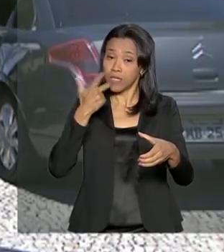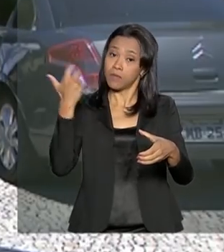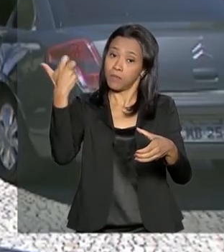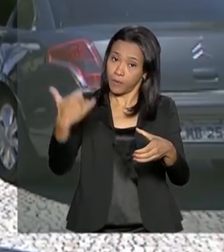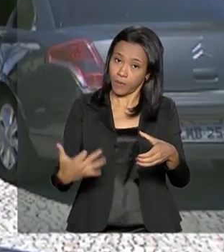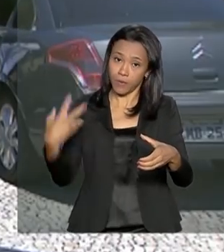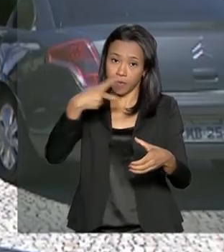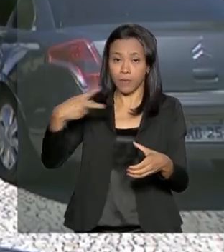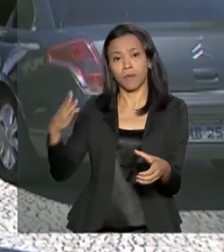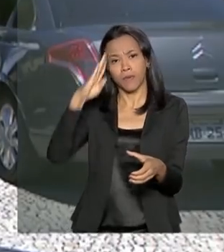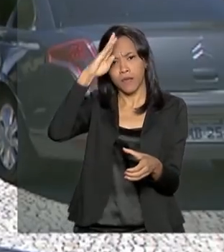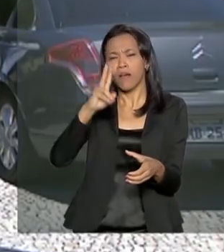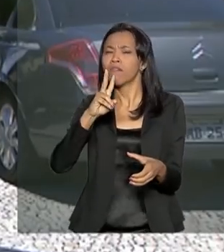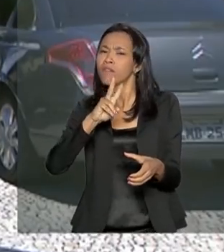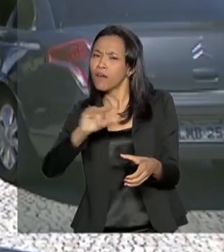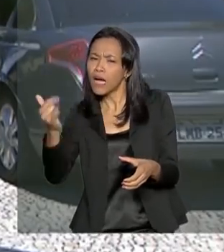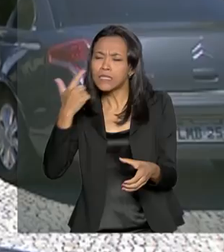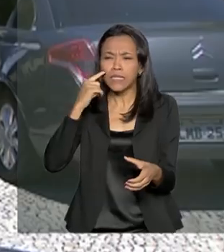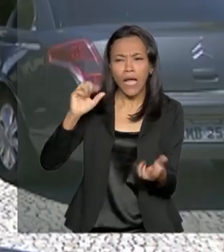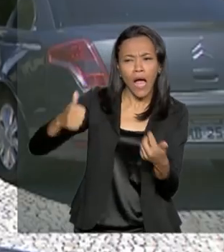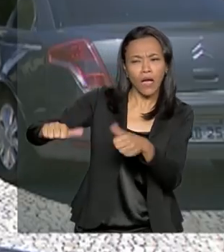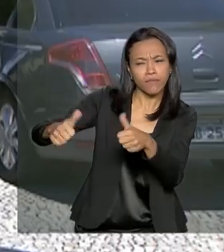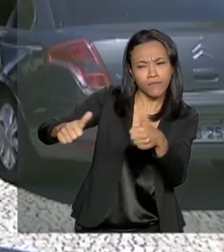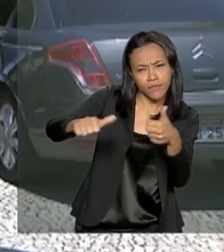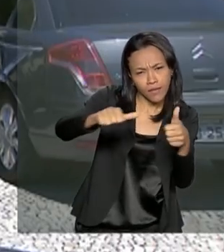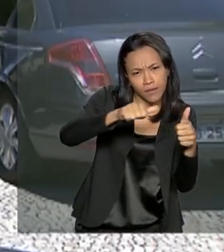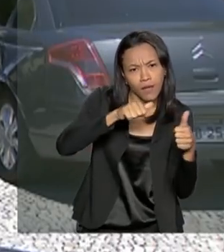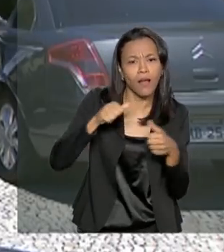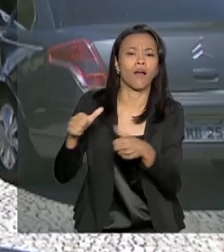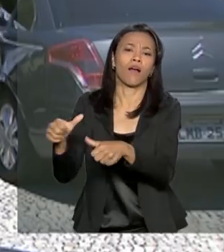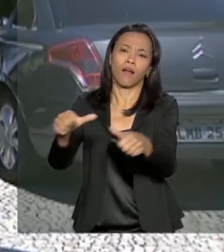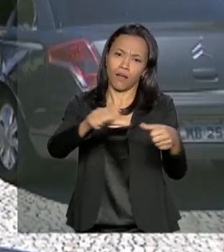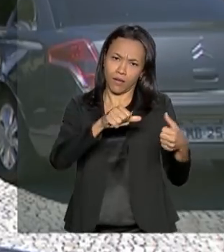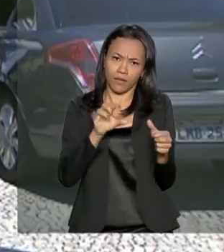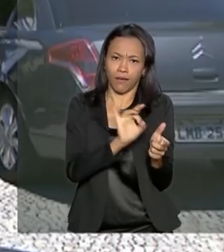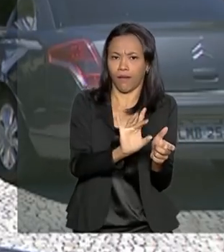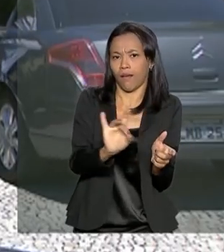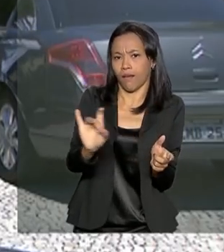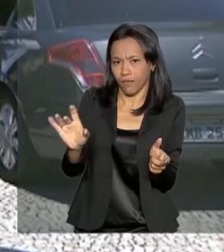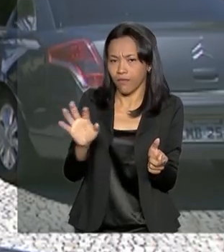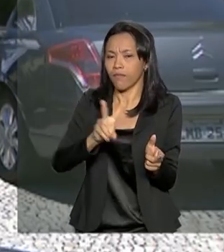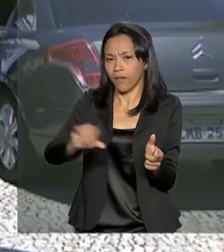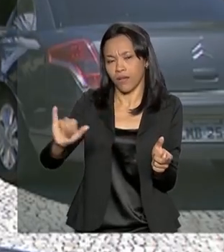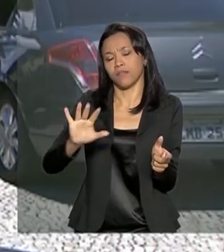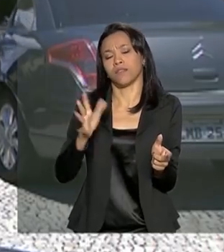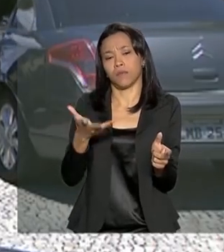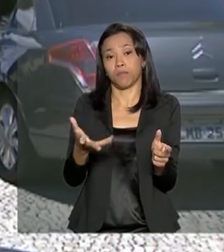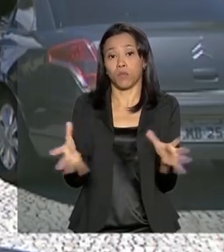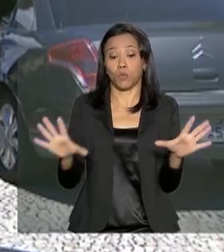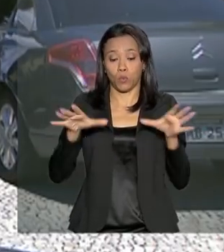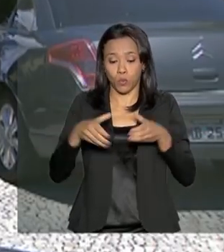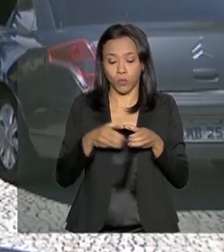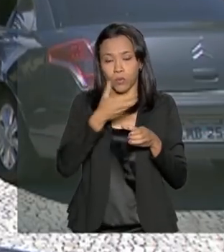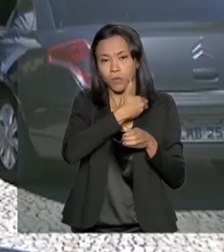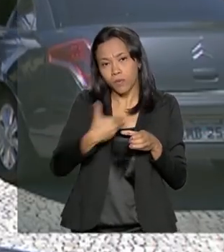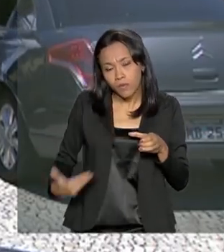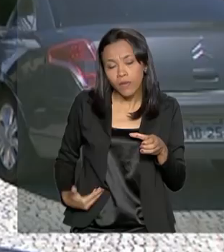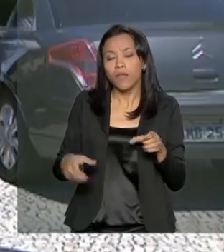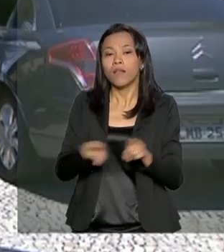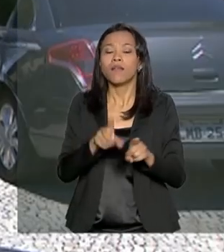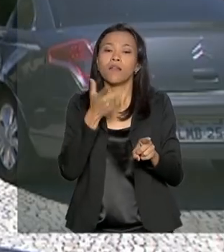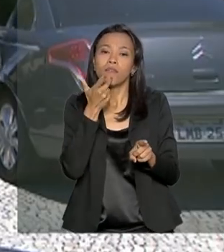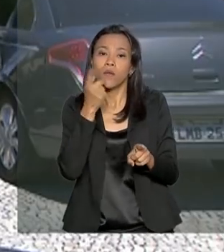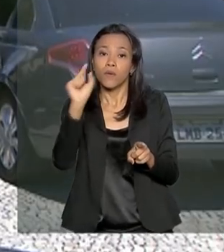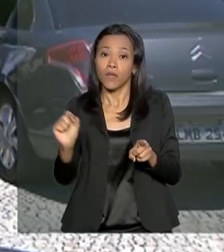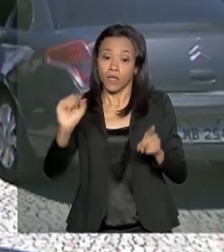diferenças vão ser encaminhadas e todas essas diferenças vão ser analisadas pela equipe do governo mas Jair bolsonaro afirmou